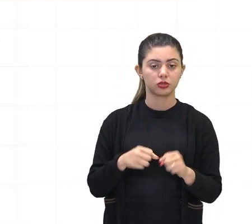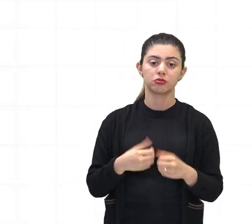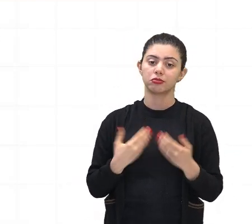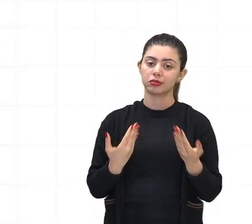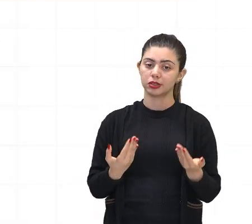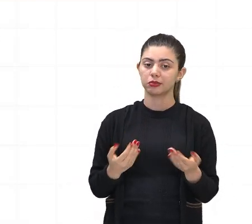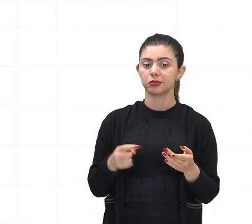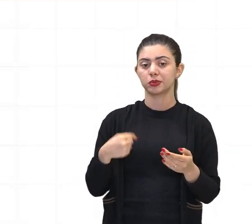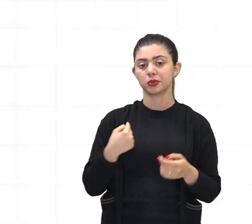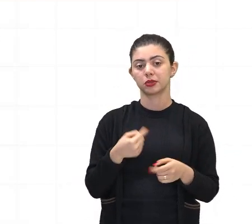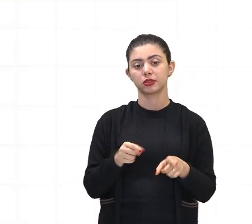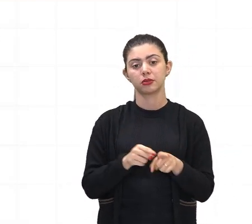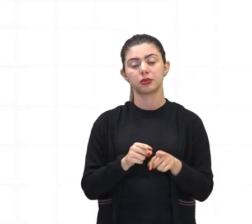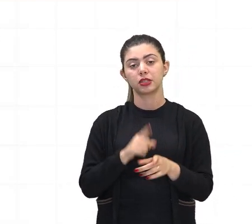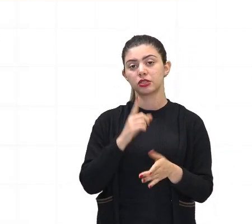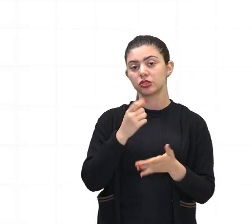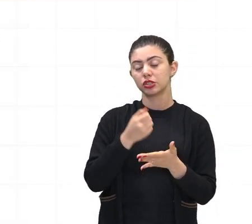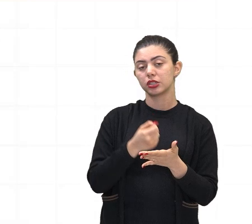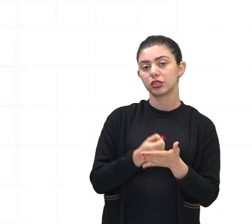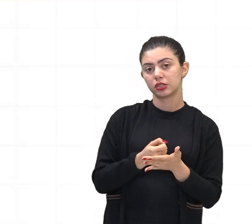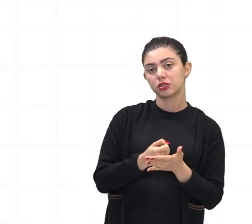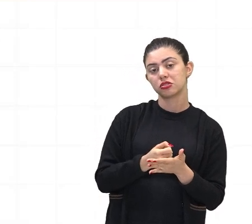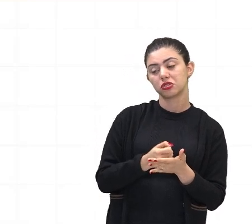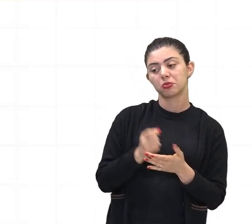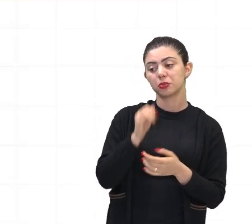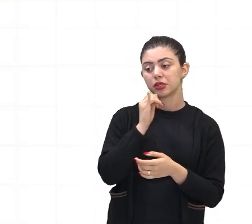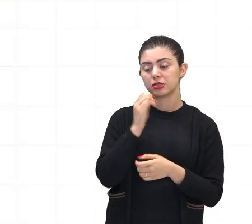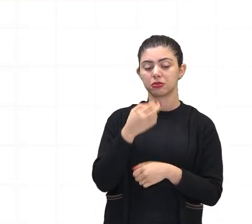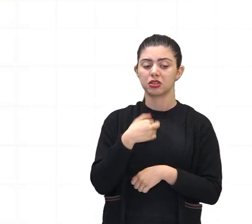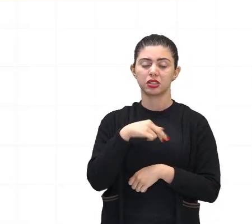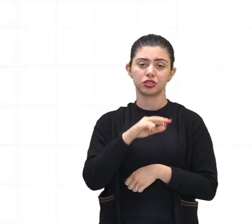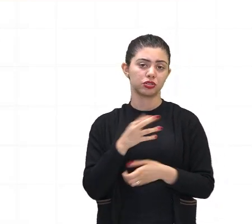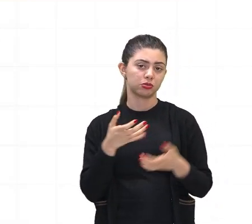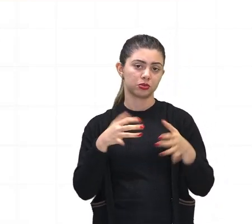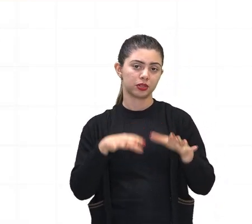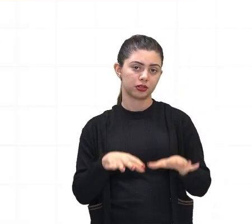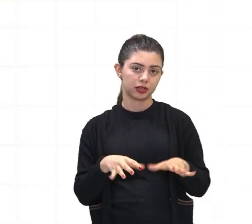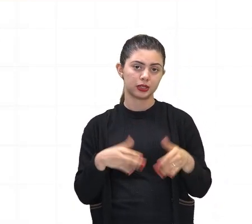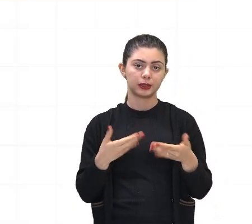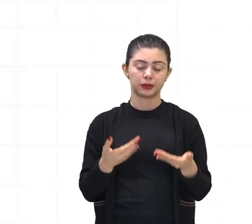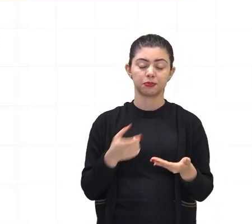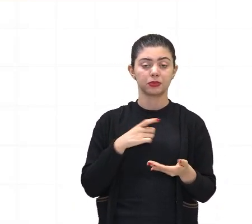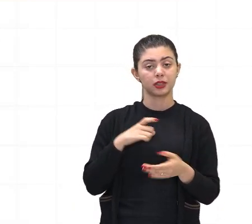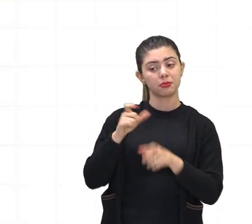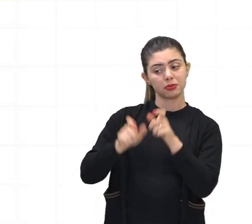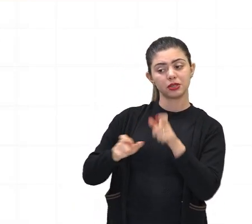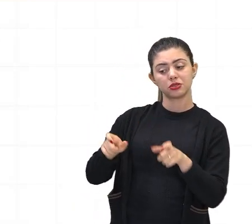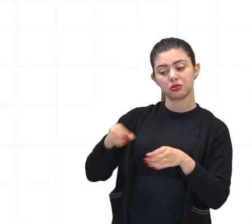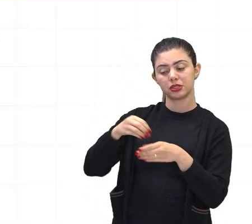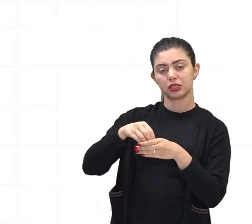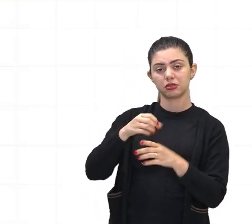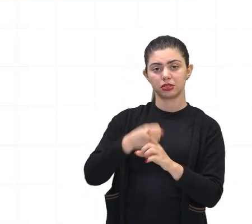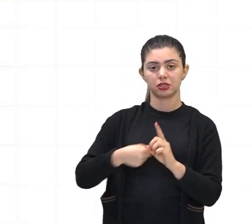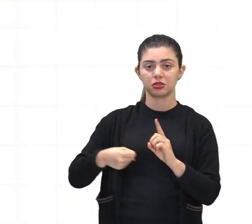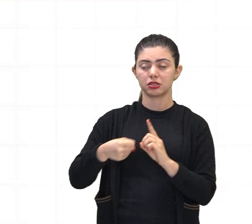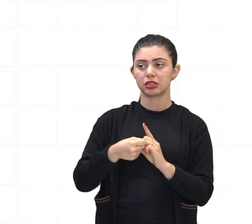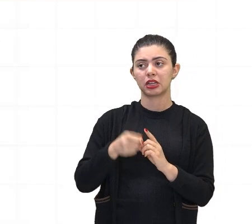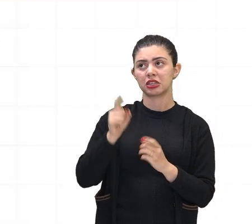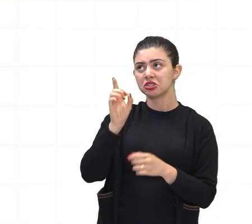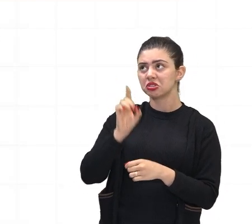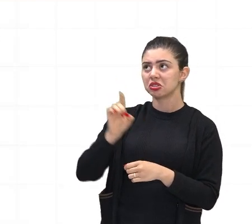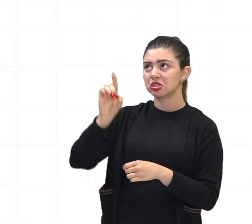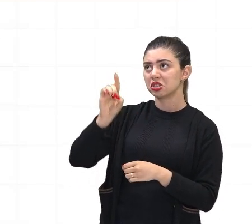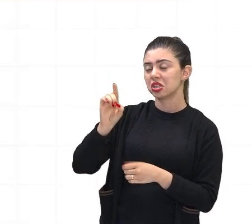nós também temos o direito de não crer. Há pessoas na nossa sociedade que não creem em Deus, que não creem